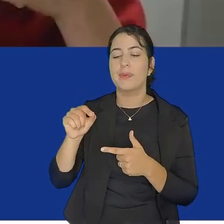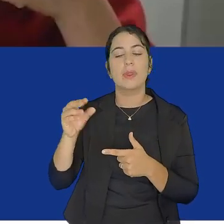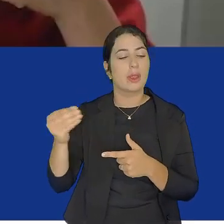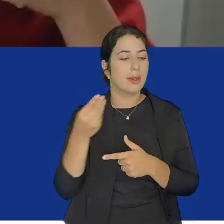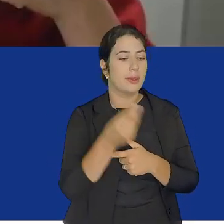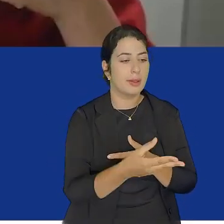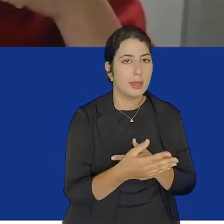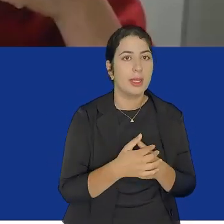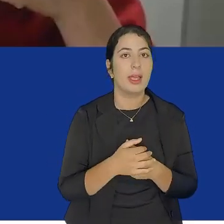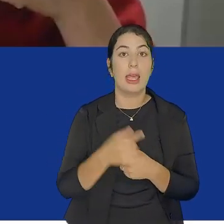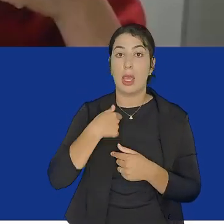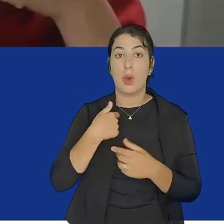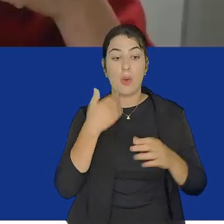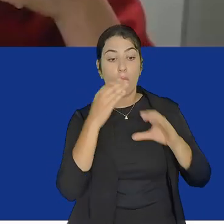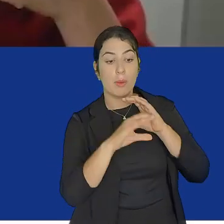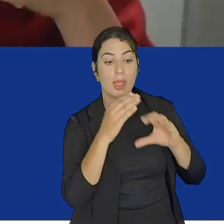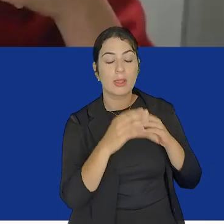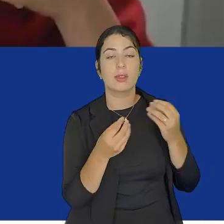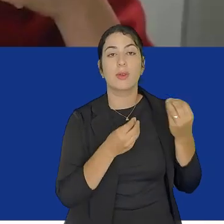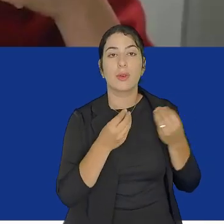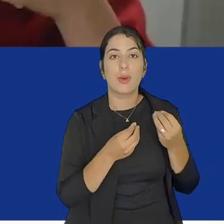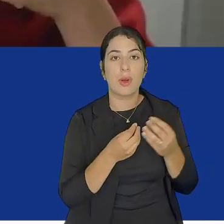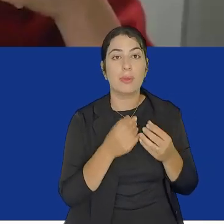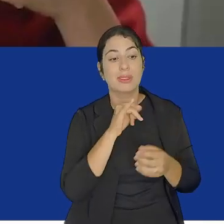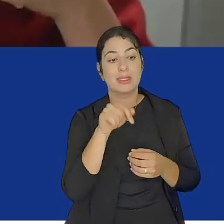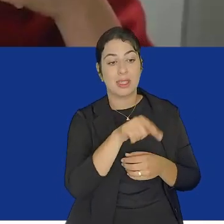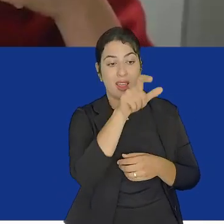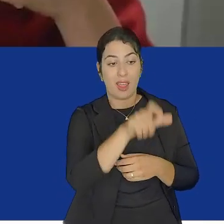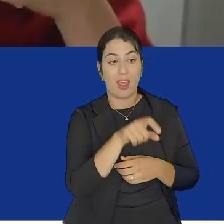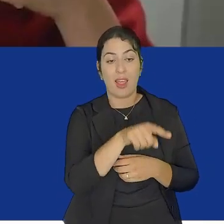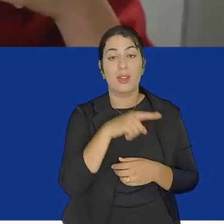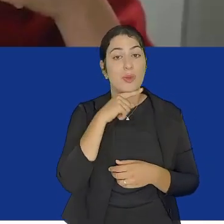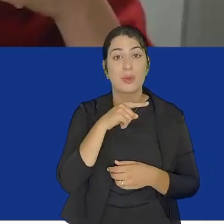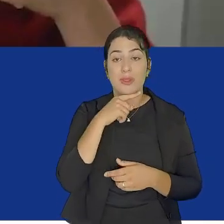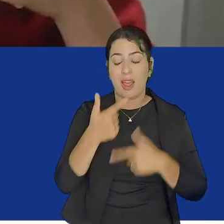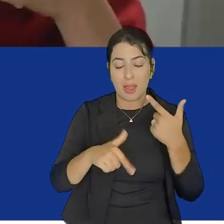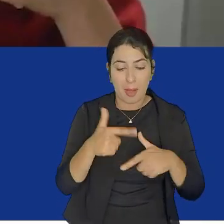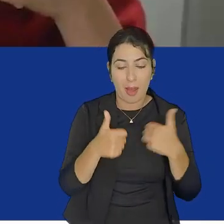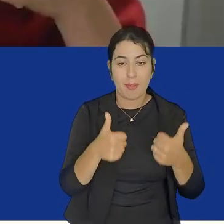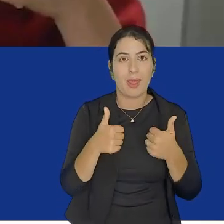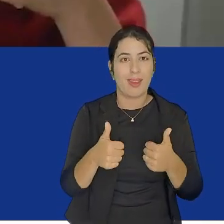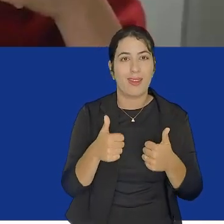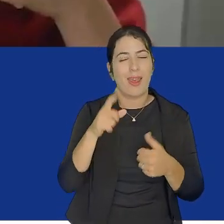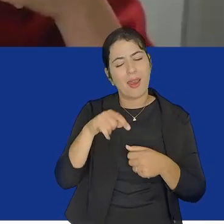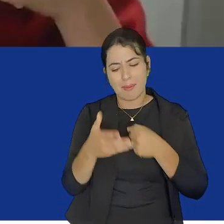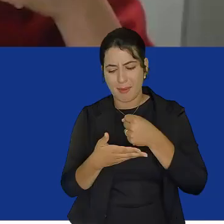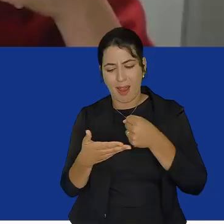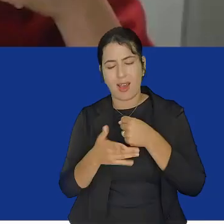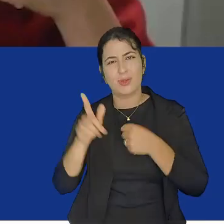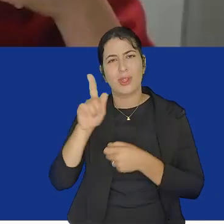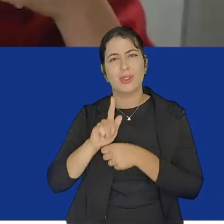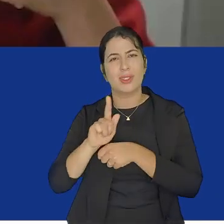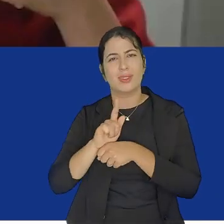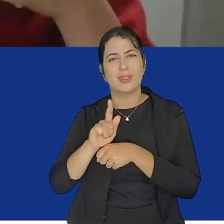está conseguindo fazer o seu trabalho. Veja, é o básico da gestão. Por que